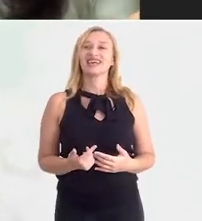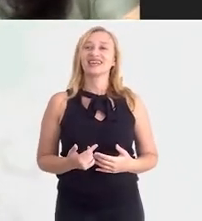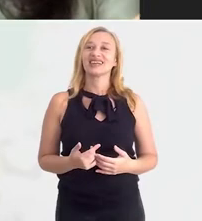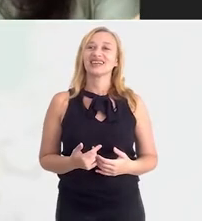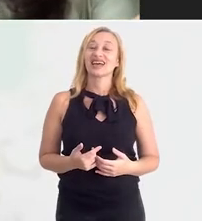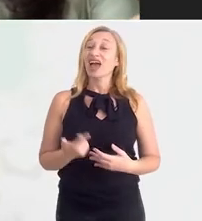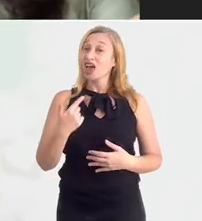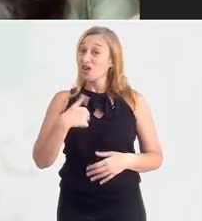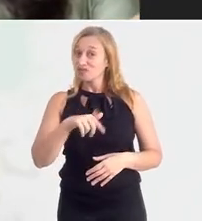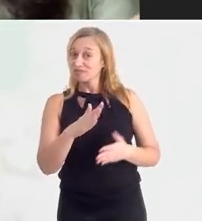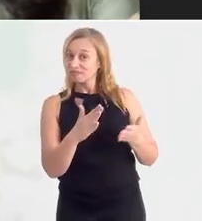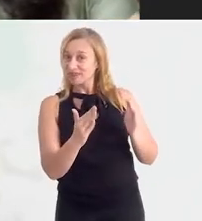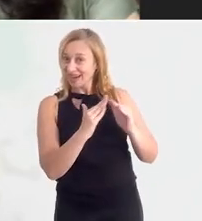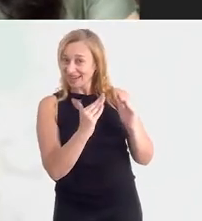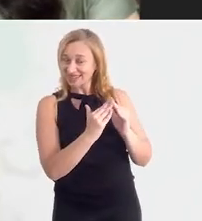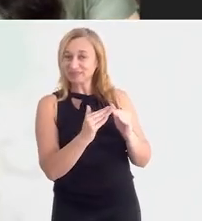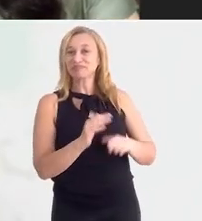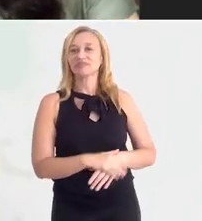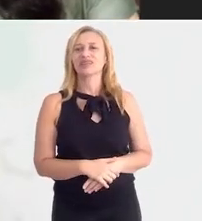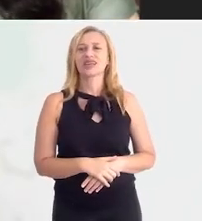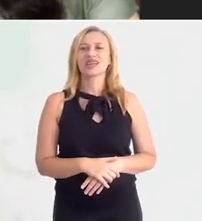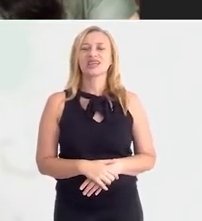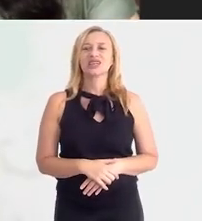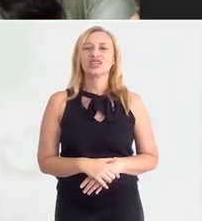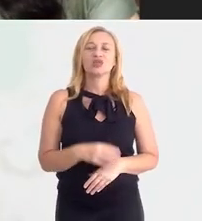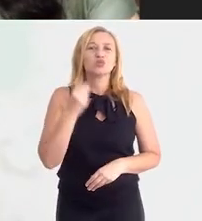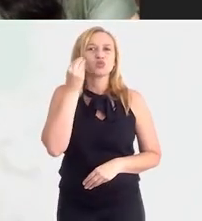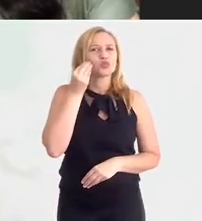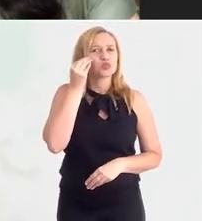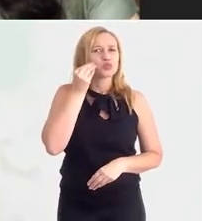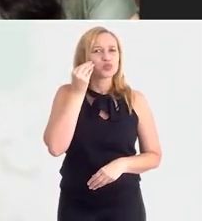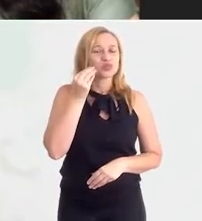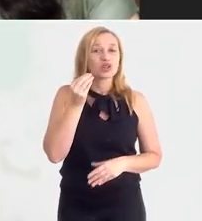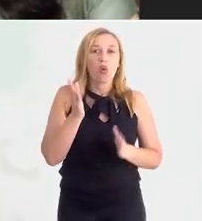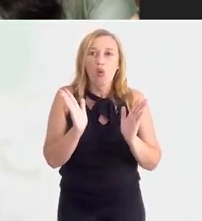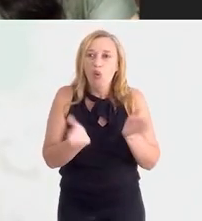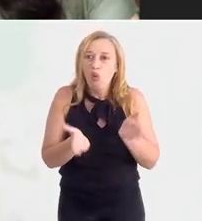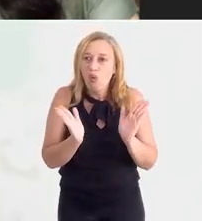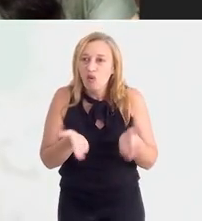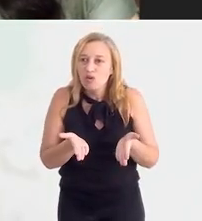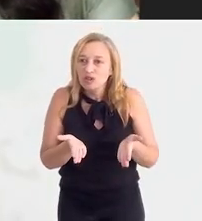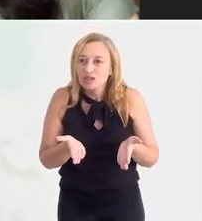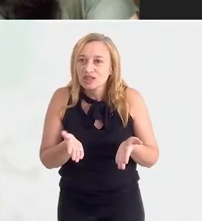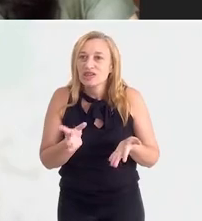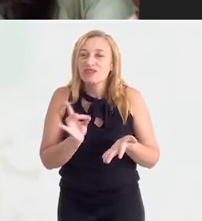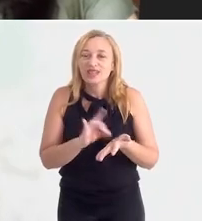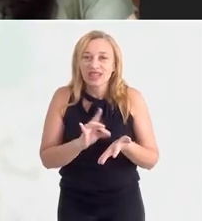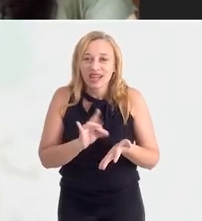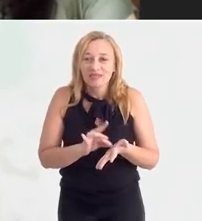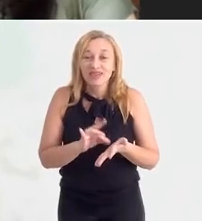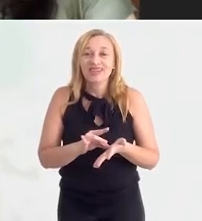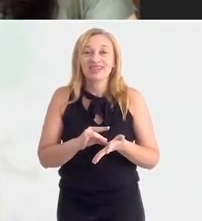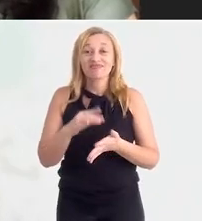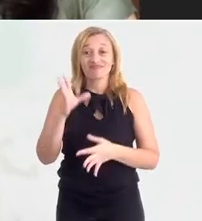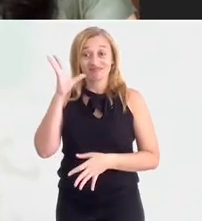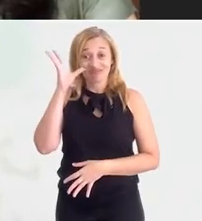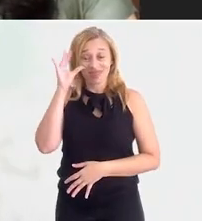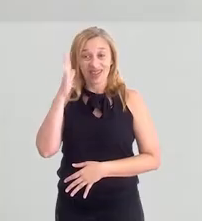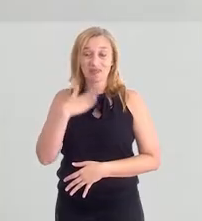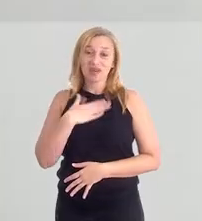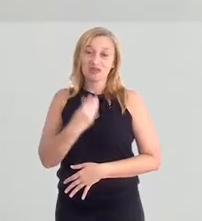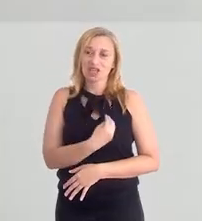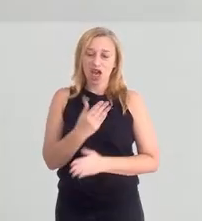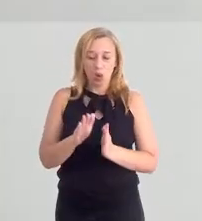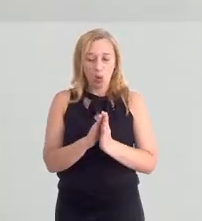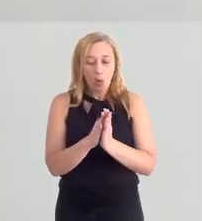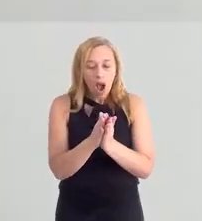histórias. o livro para casa. E me aconteceu uma experiência que ainda hoje é o que de fato realmente me interessa na vida. Porque eu